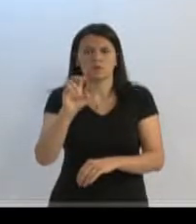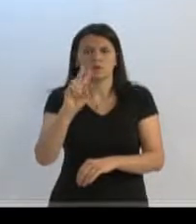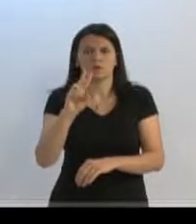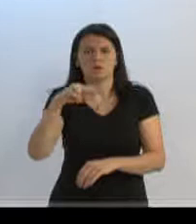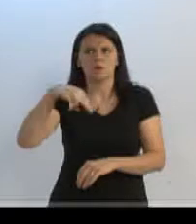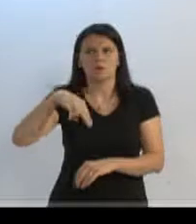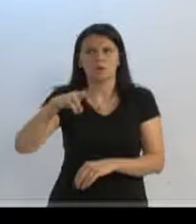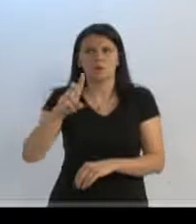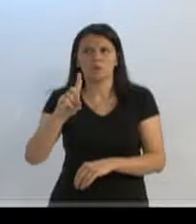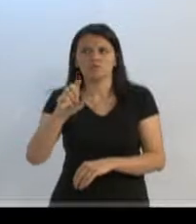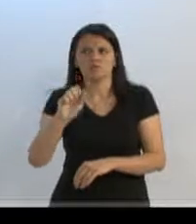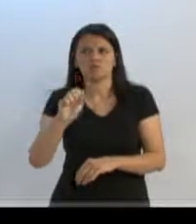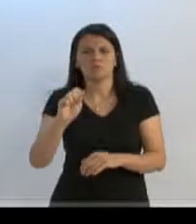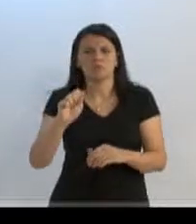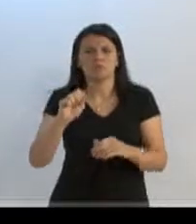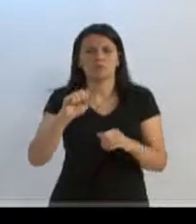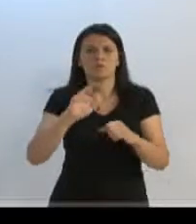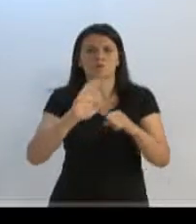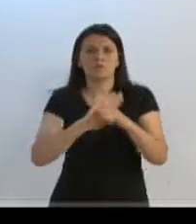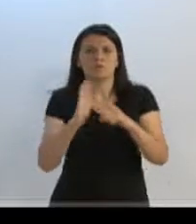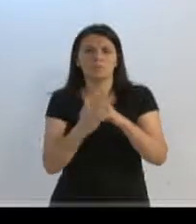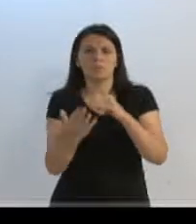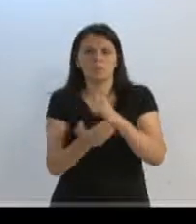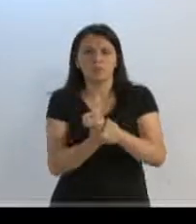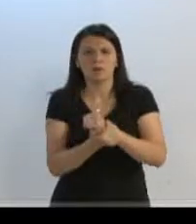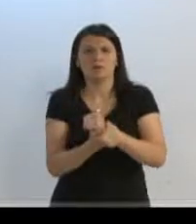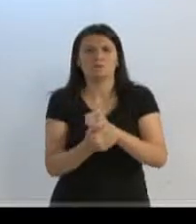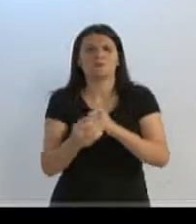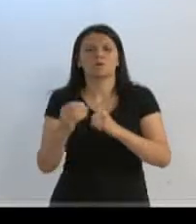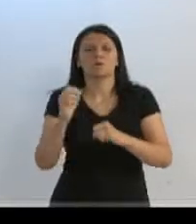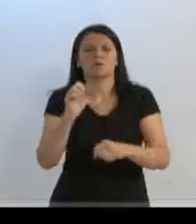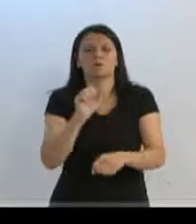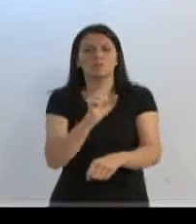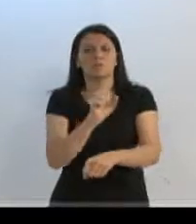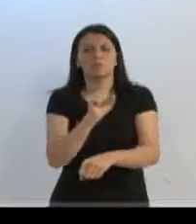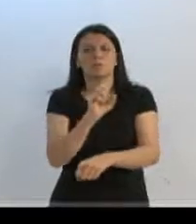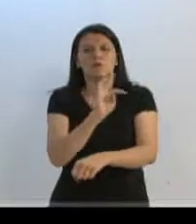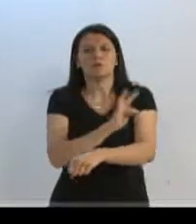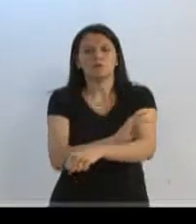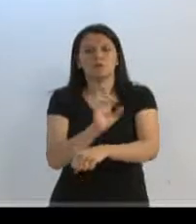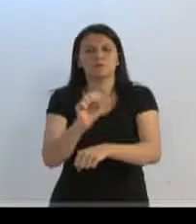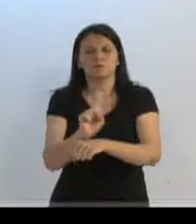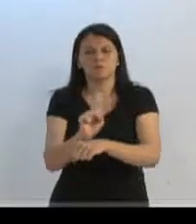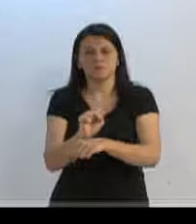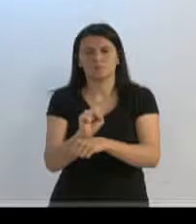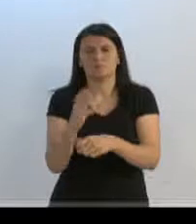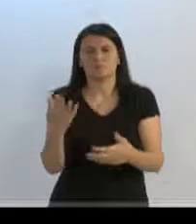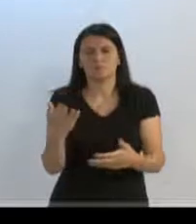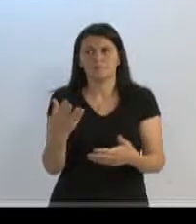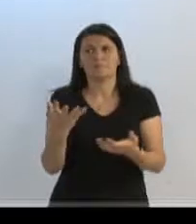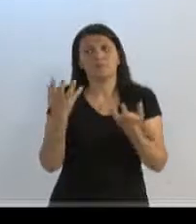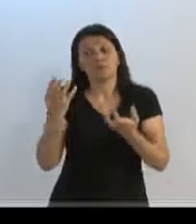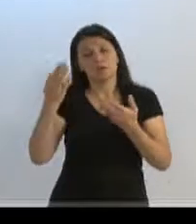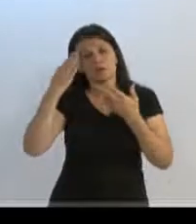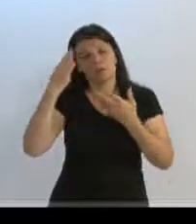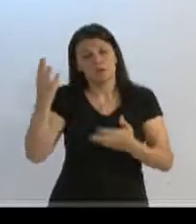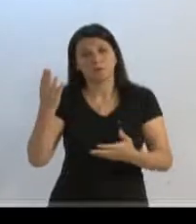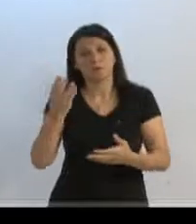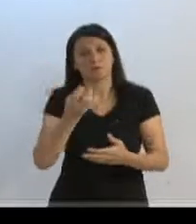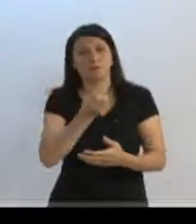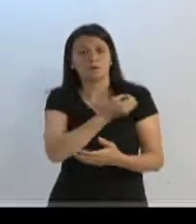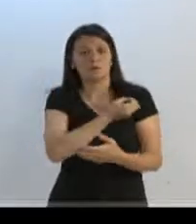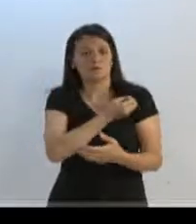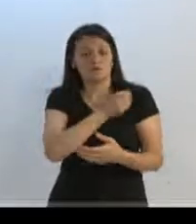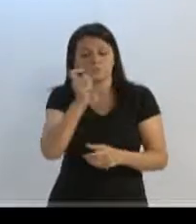no bairro testo salto fica nessas duas fotos aí por gentileza agradecer o grande número de pessoas